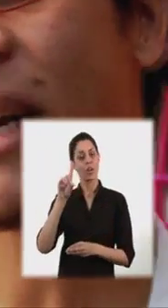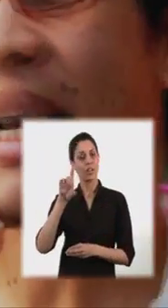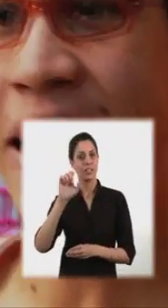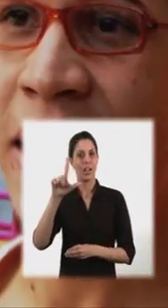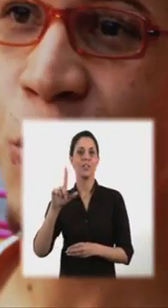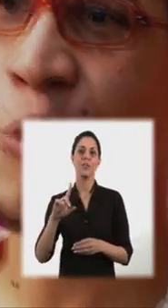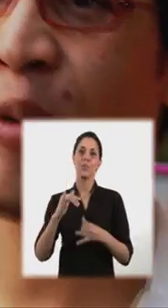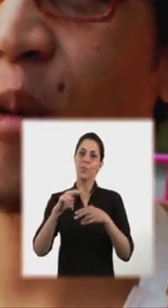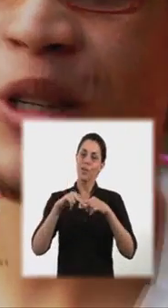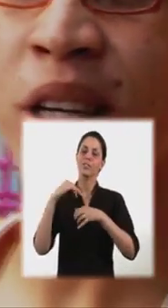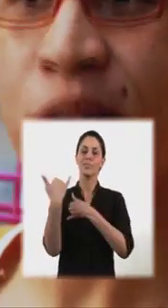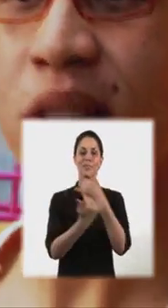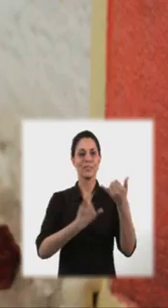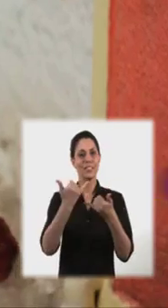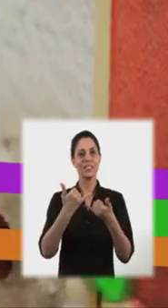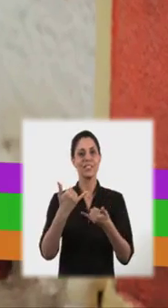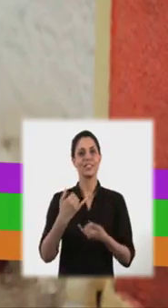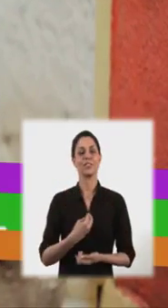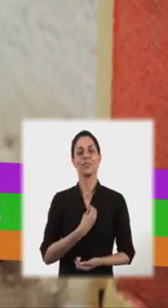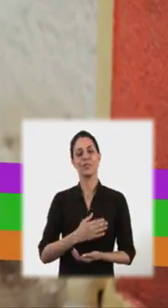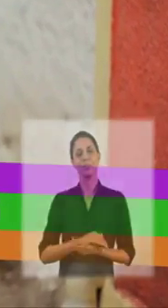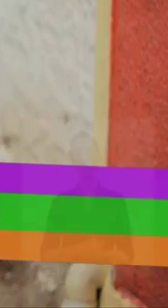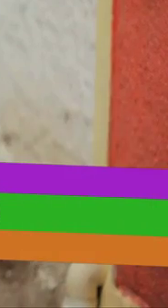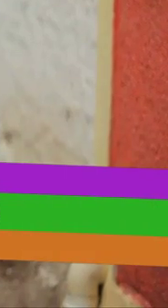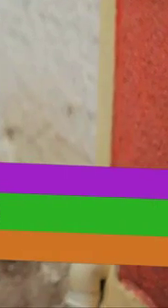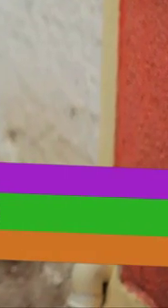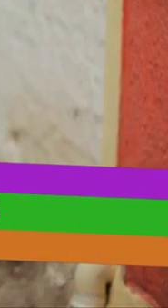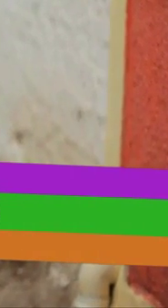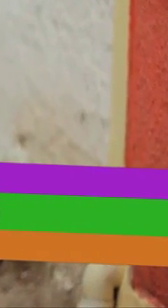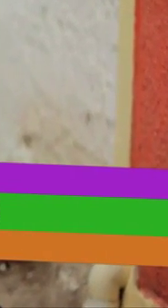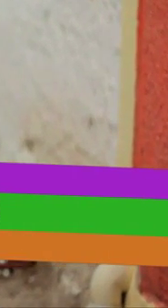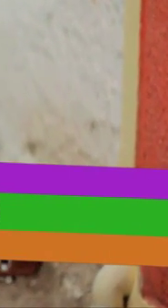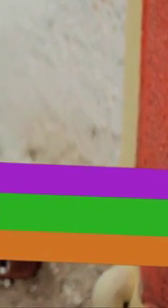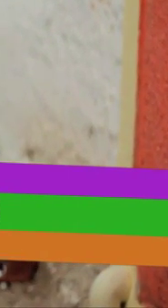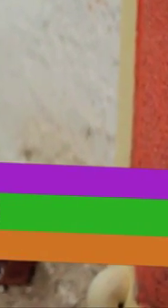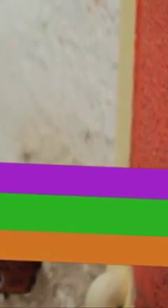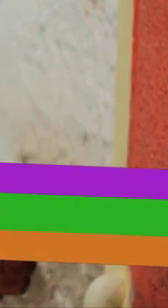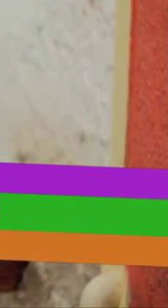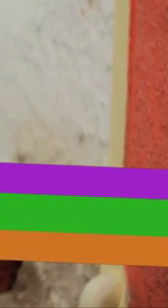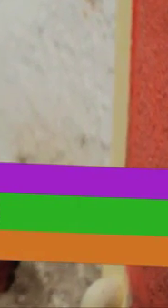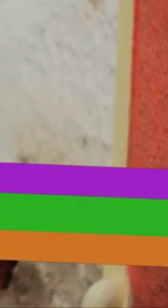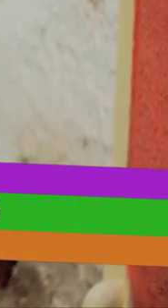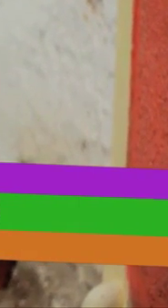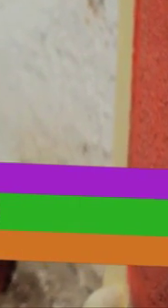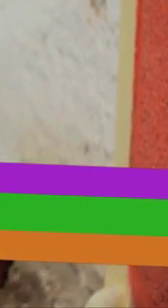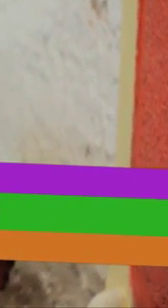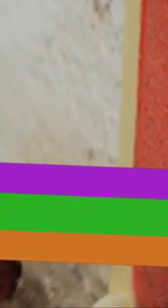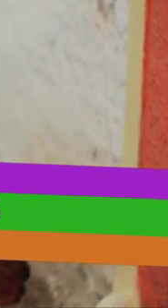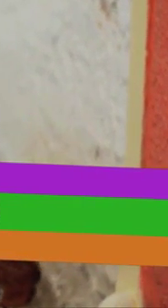essa brincadeira, né, com os gêneros. Alfazema e patuá, vende essência